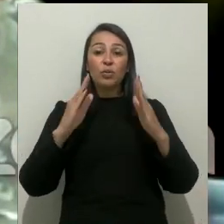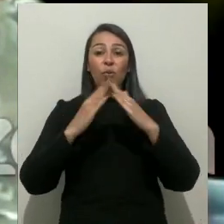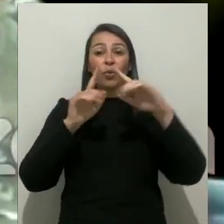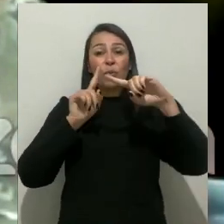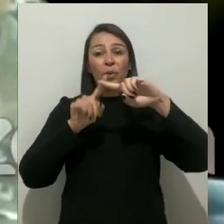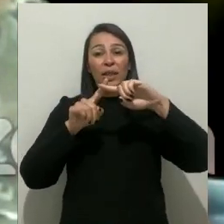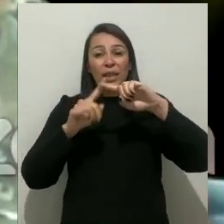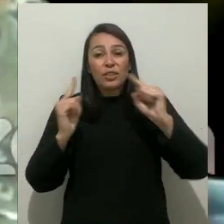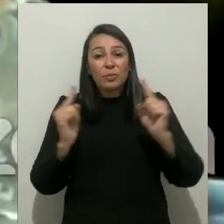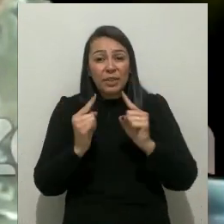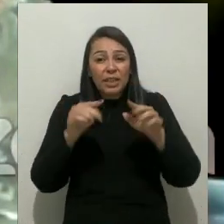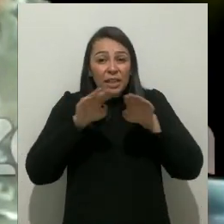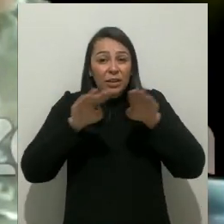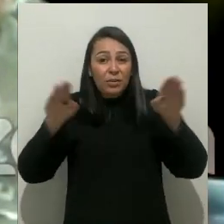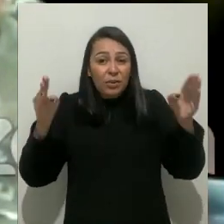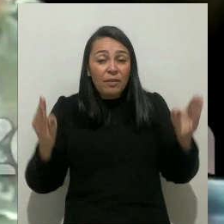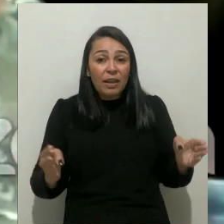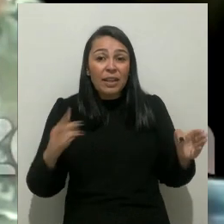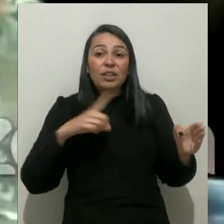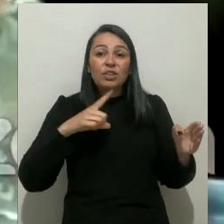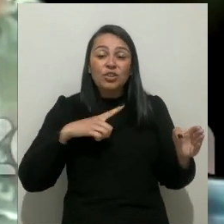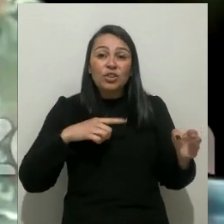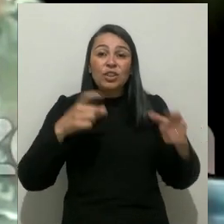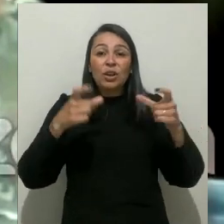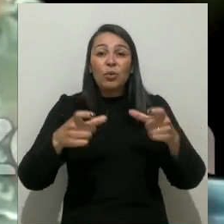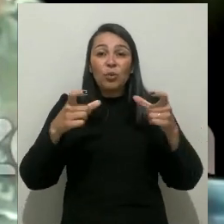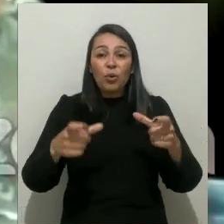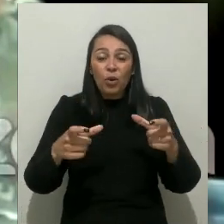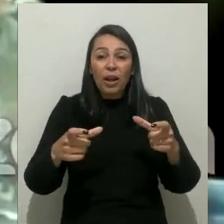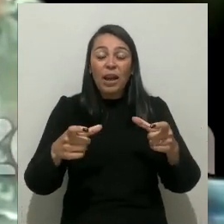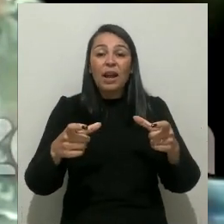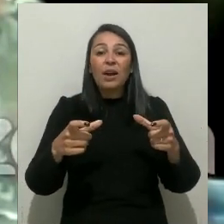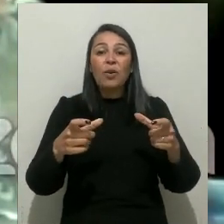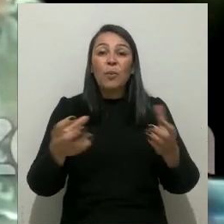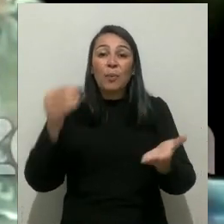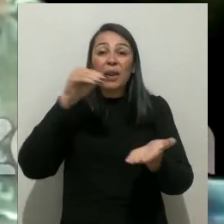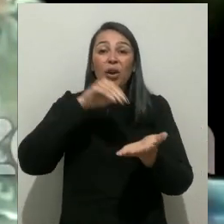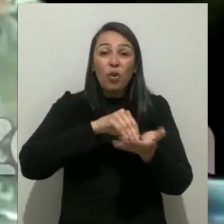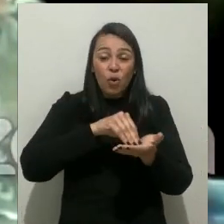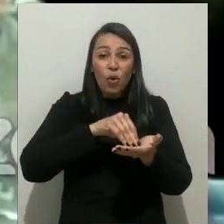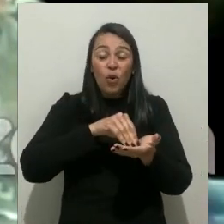capela onde um modesto altar tinha vago lugar para o padroeiro da casa.